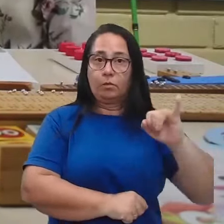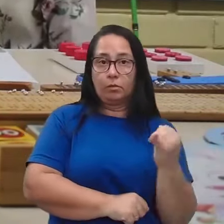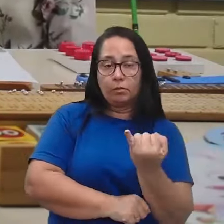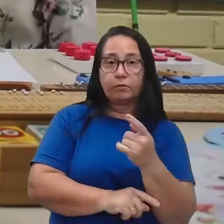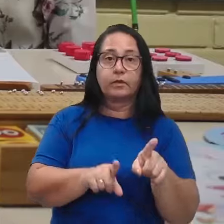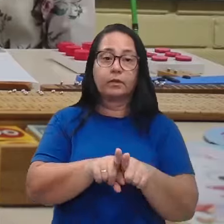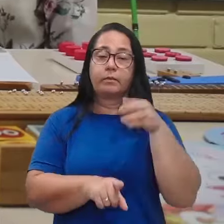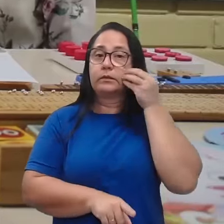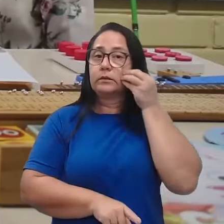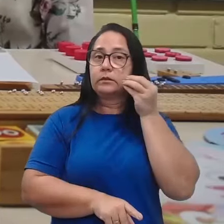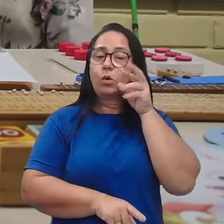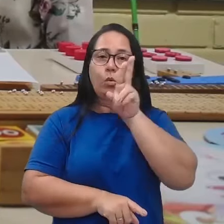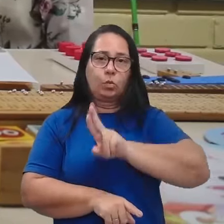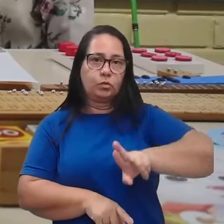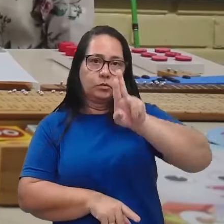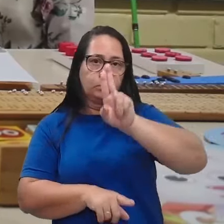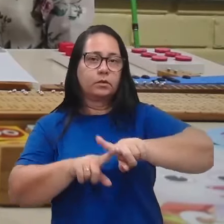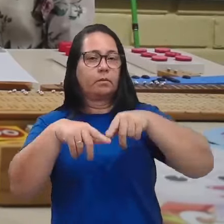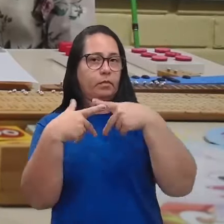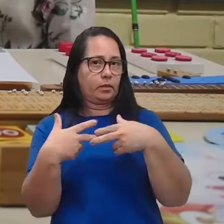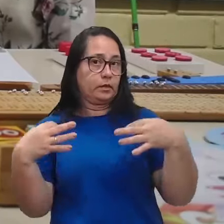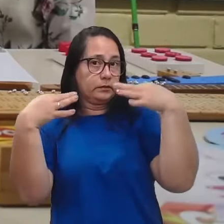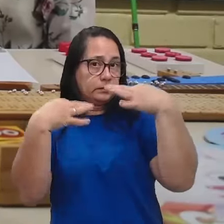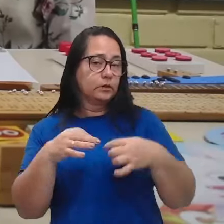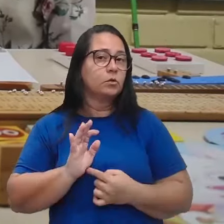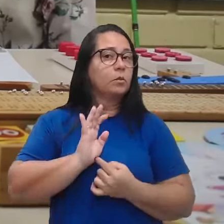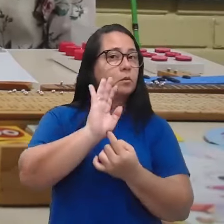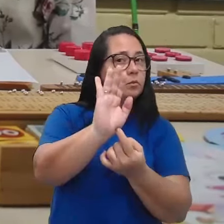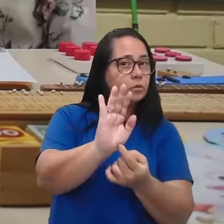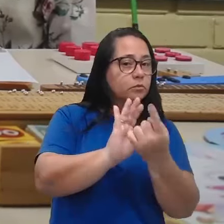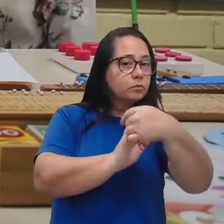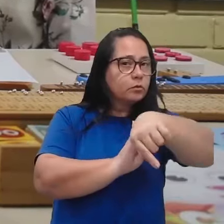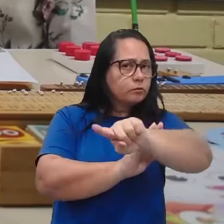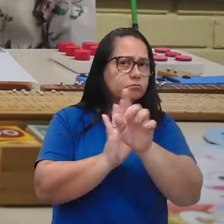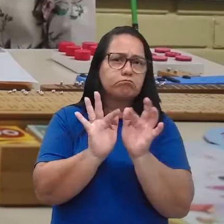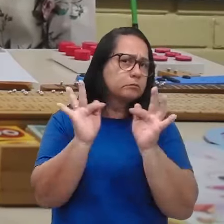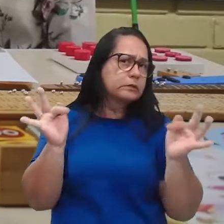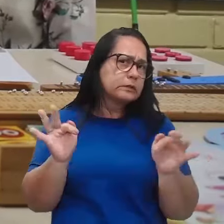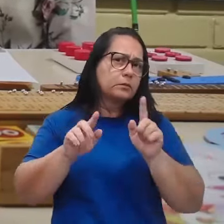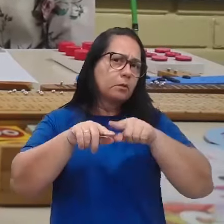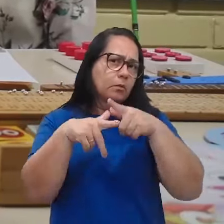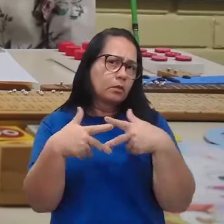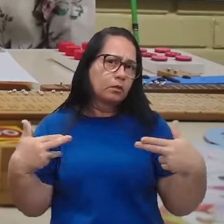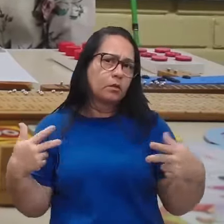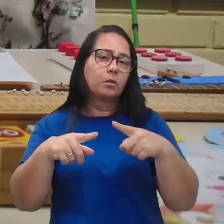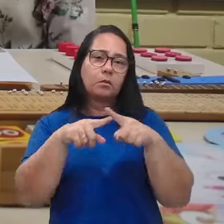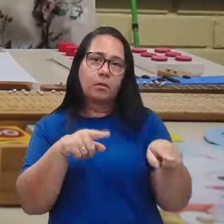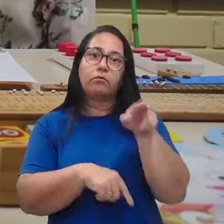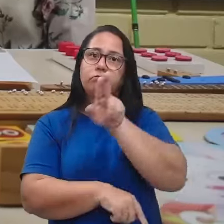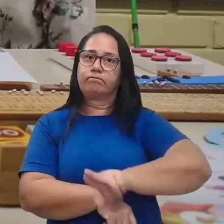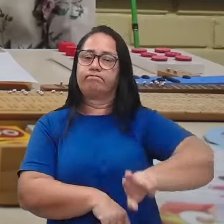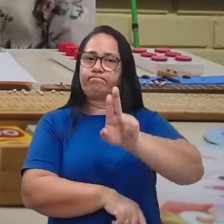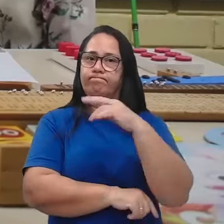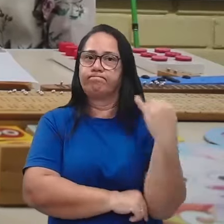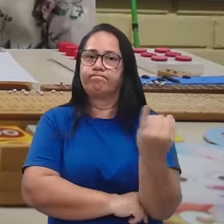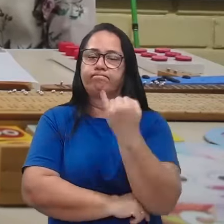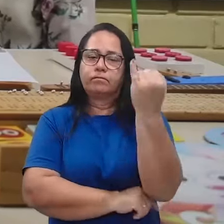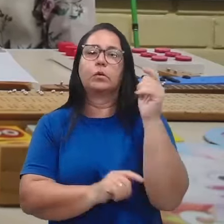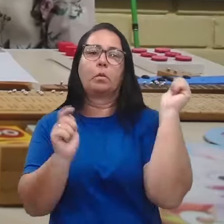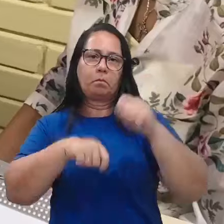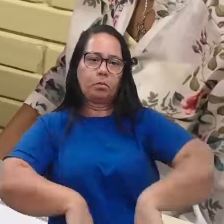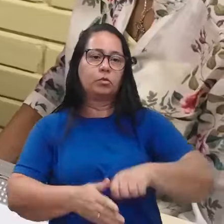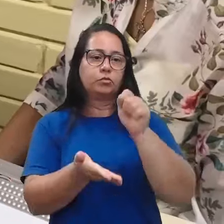tentar usar aqui o material, certo? Só mostrando aqui para vocês, pessoal, é material bem simples, mas pelo jeito muito útil, né, professora? Então, posso escrever